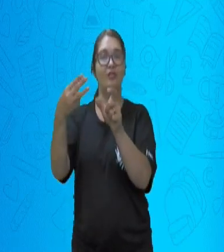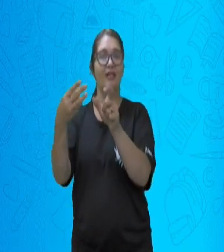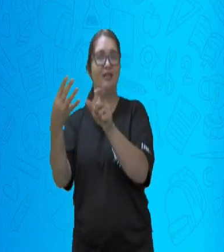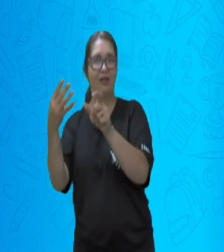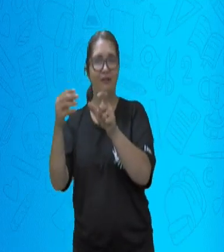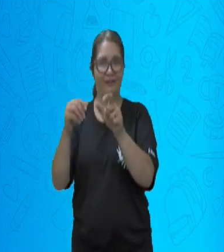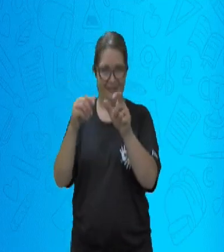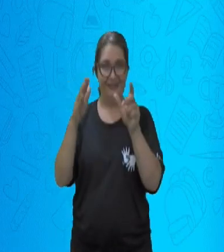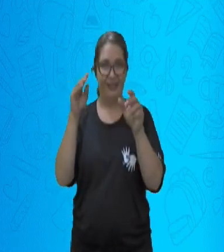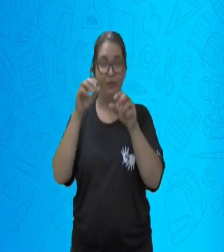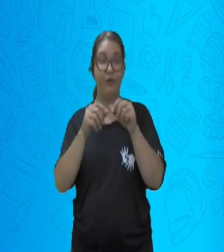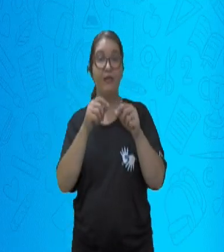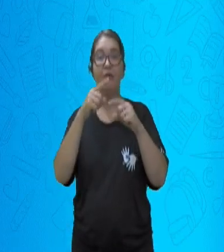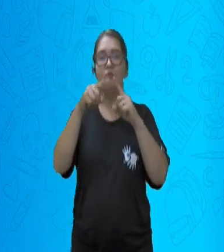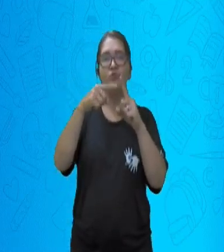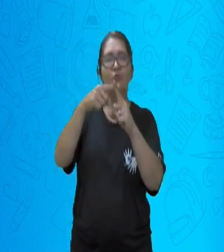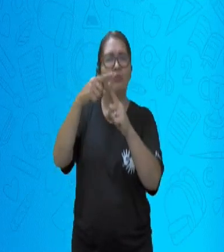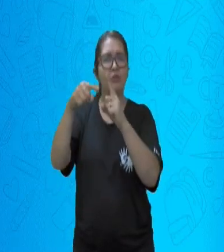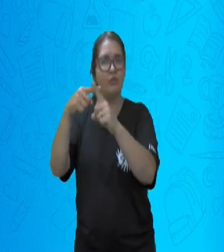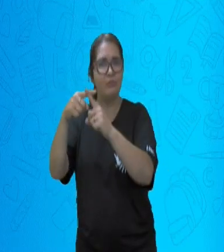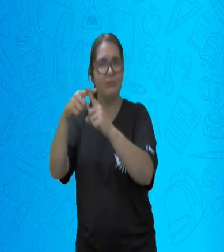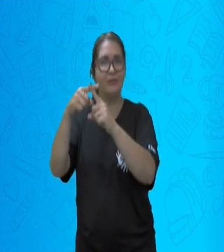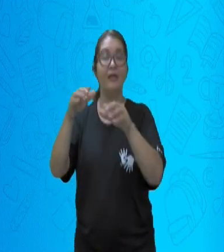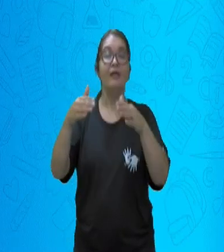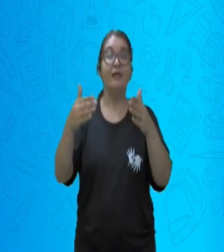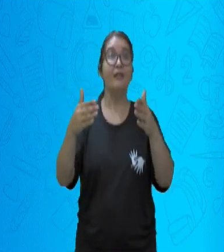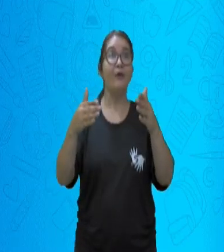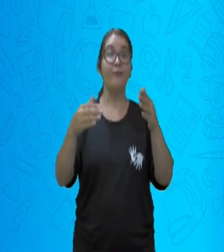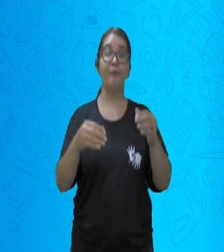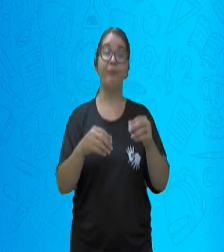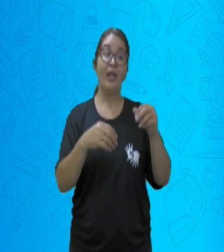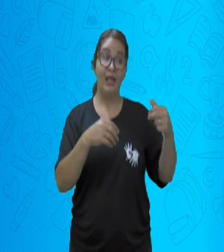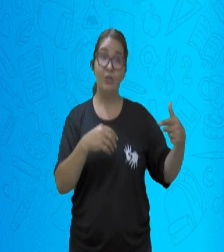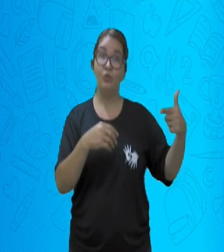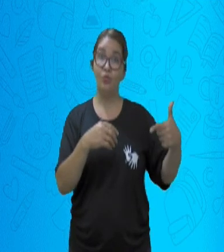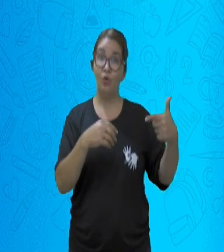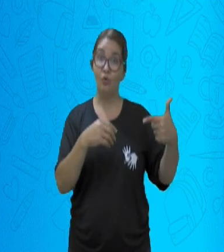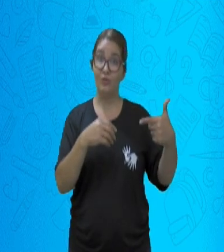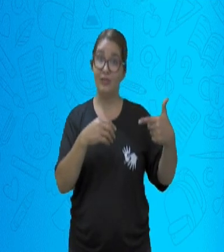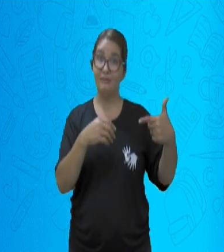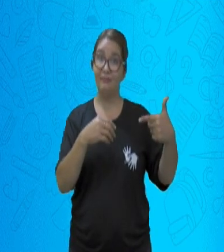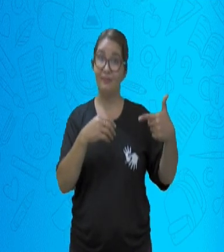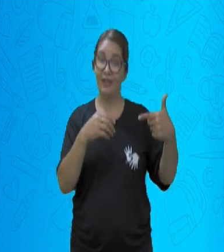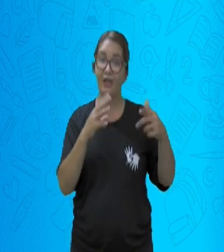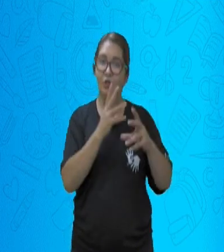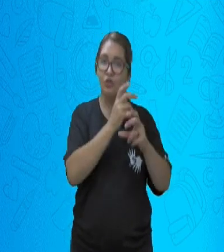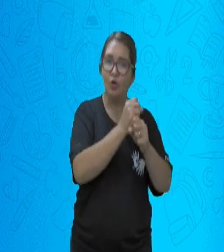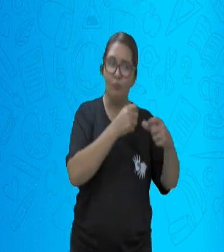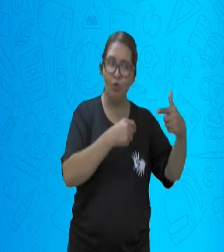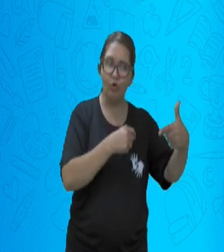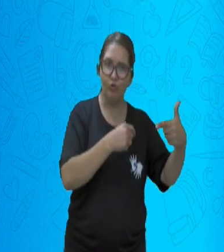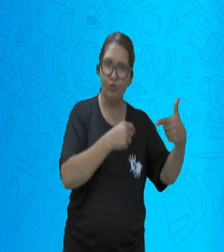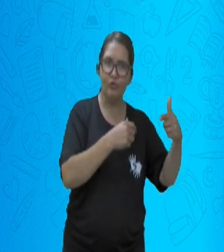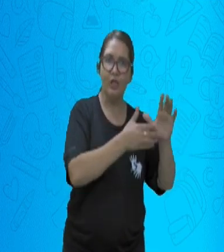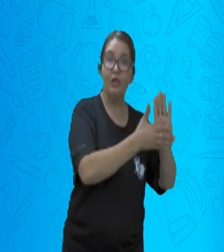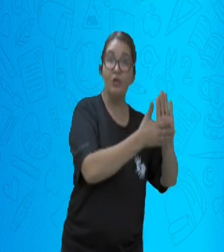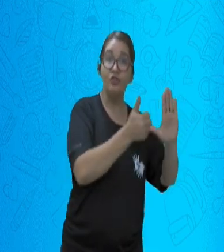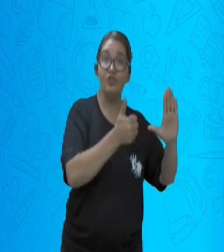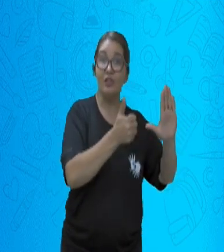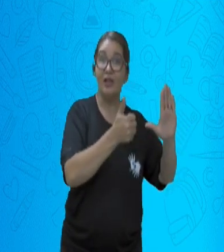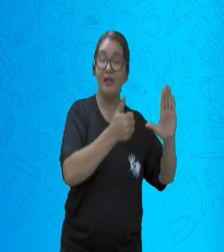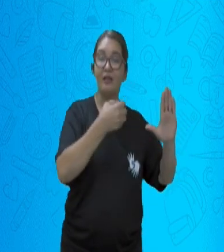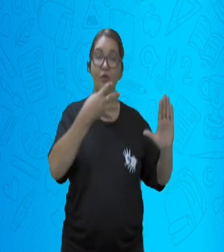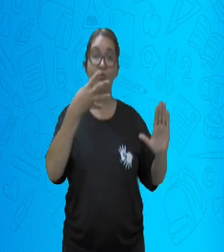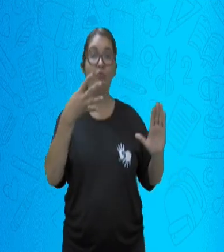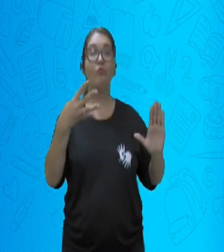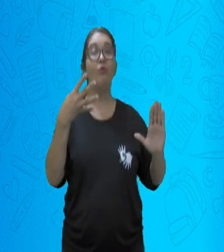4. Essa é a operação, já está resolvida. Por quê? Agora eu tenho que 12